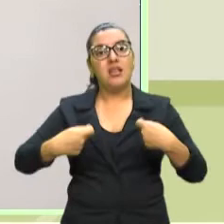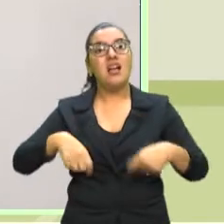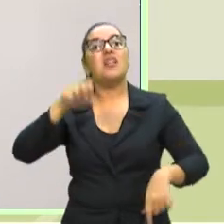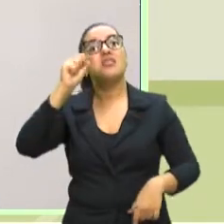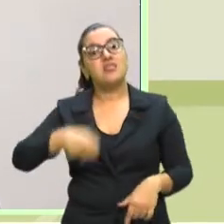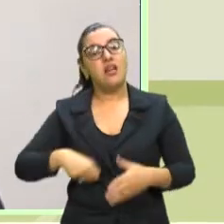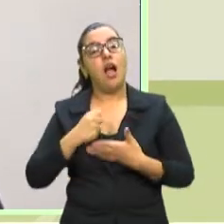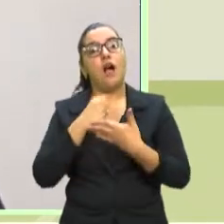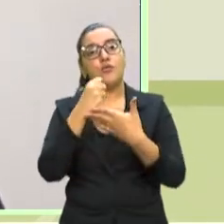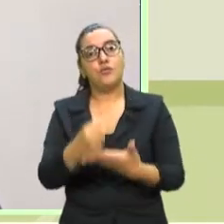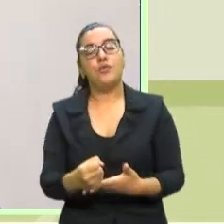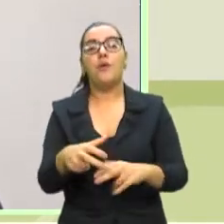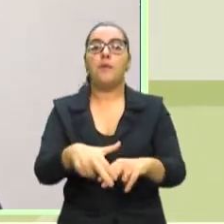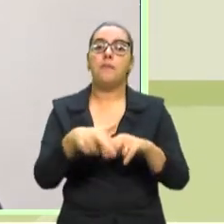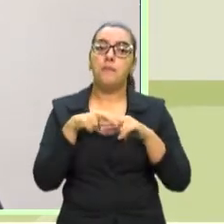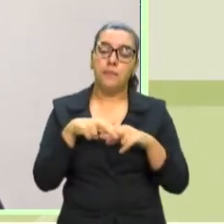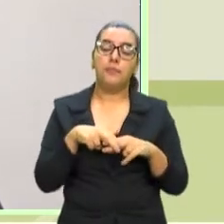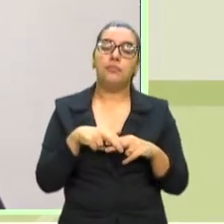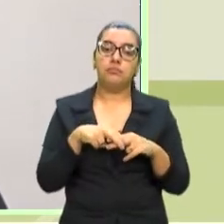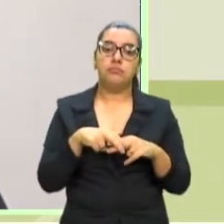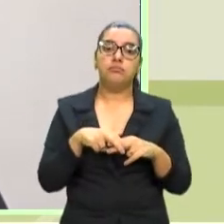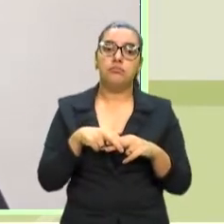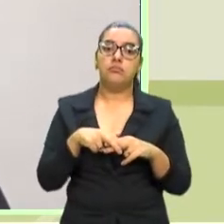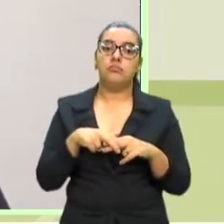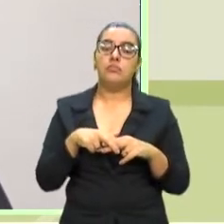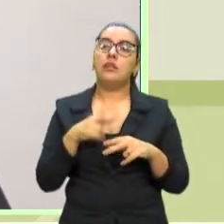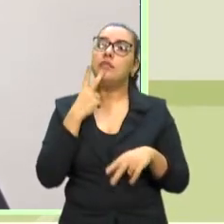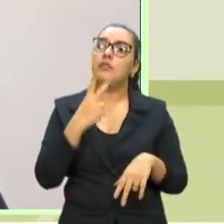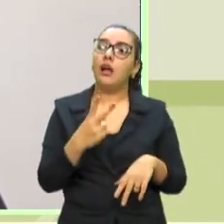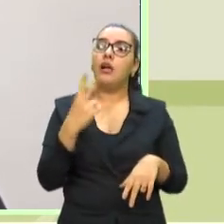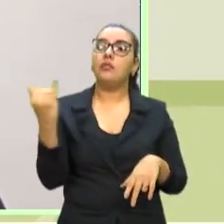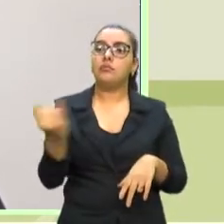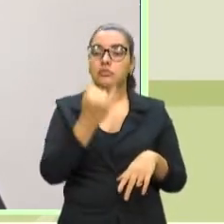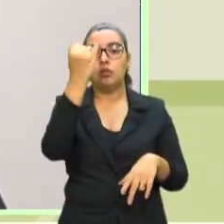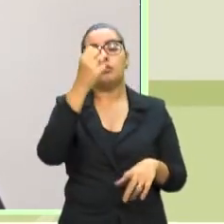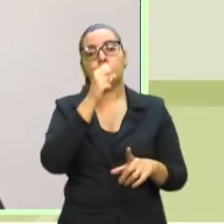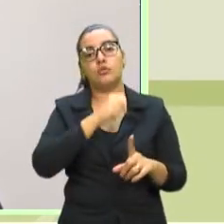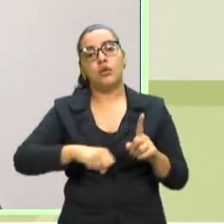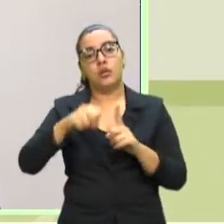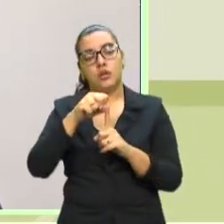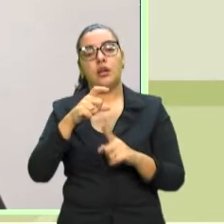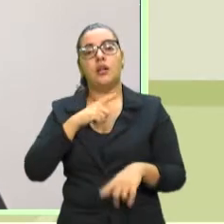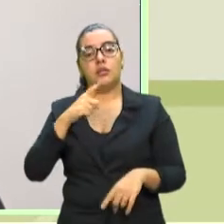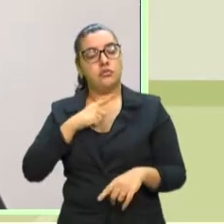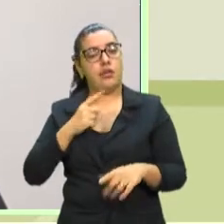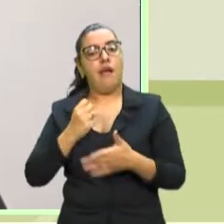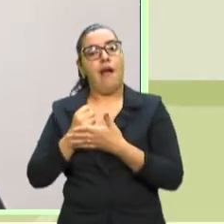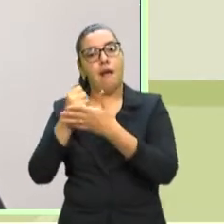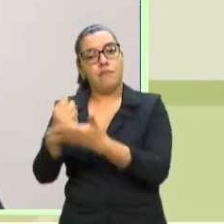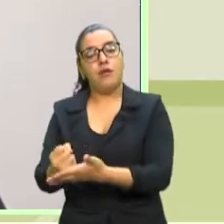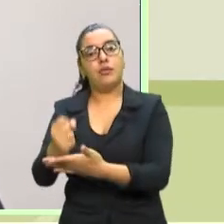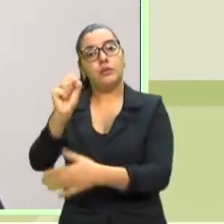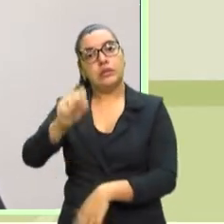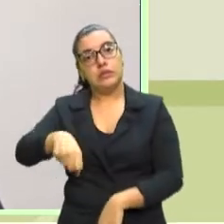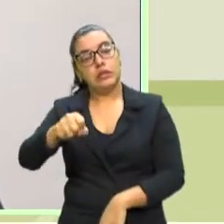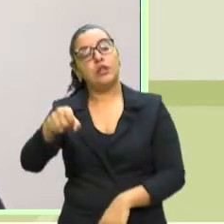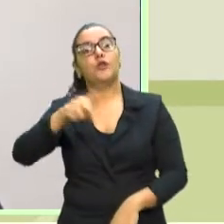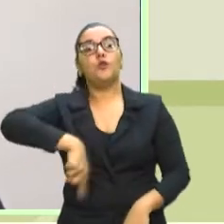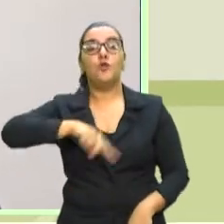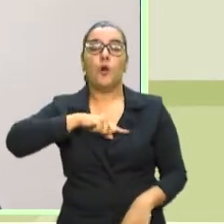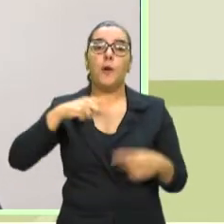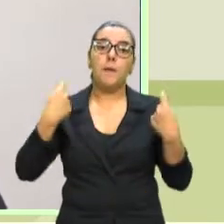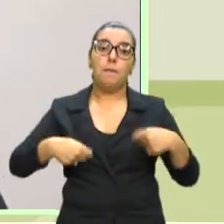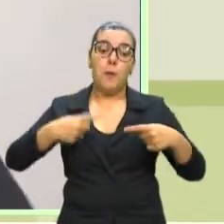tem encontrado também ressonância, né, na sociedade. A sociedade tem correspondido, mas nós precisamos de